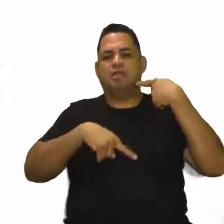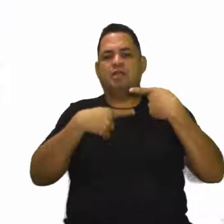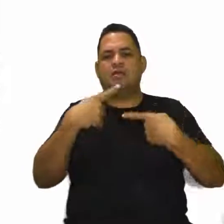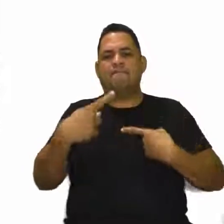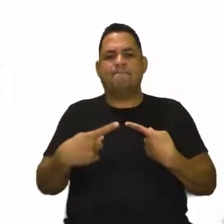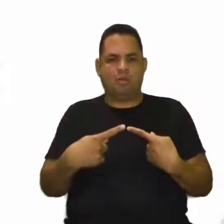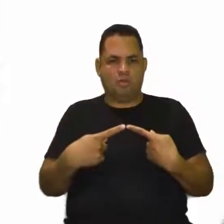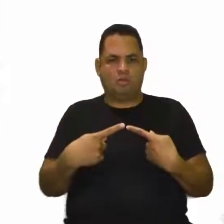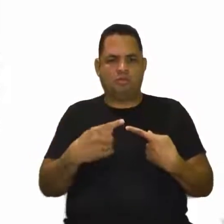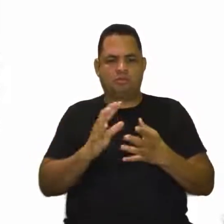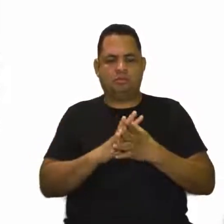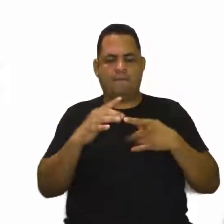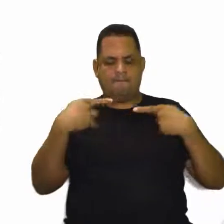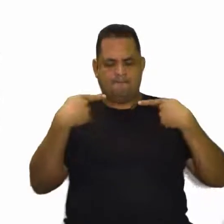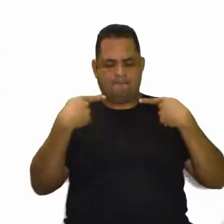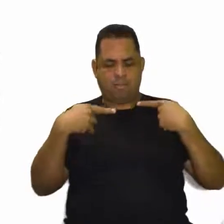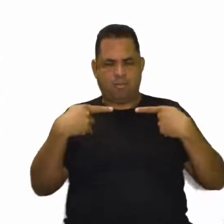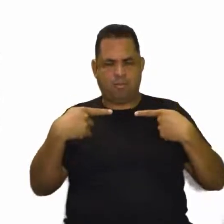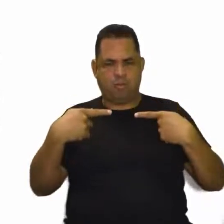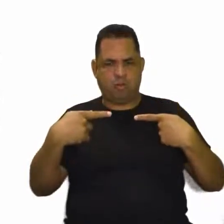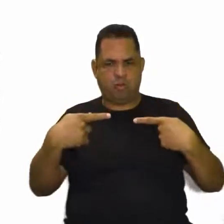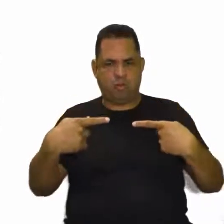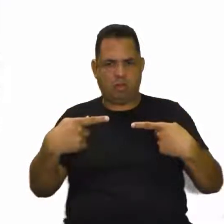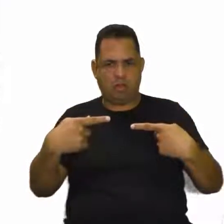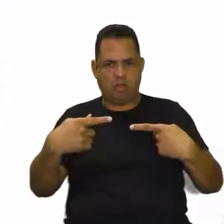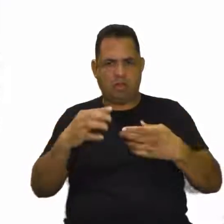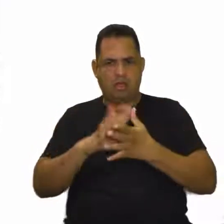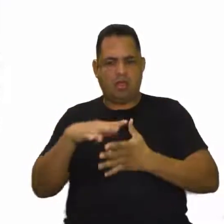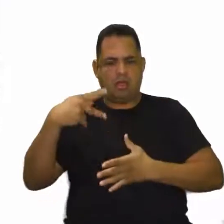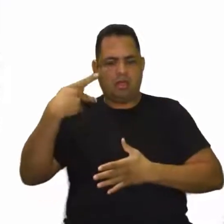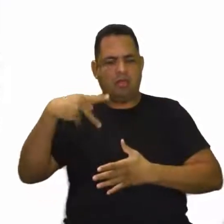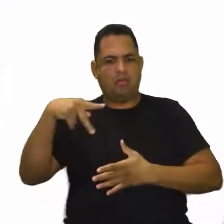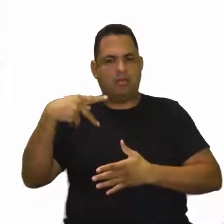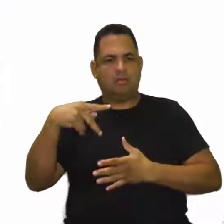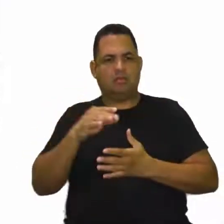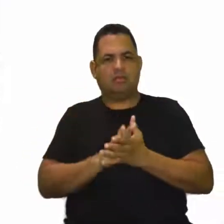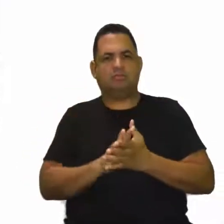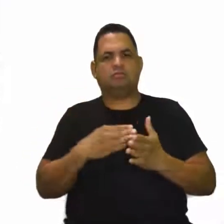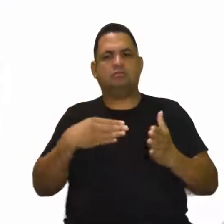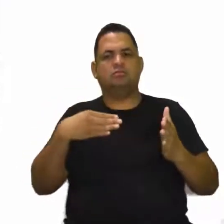a Guerra do Paraguai. A Guerra do Paraguai foi de